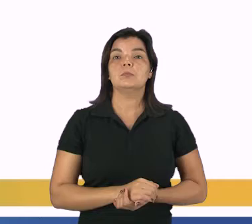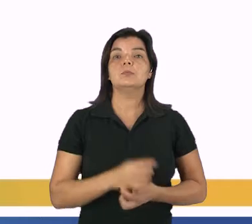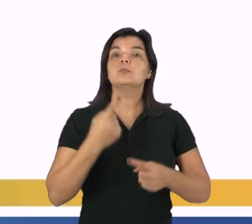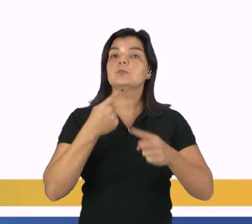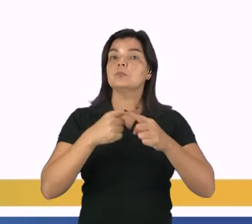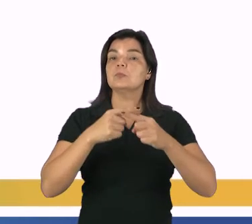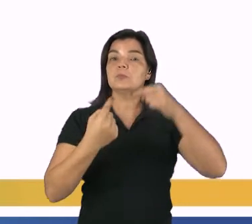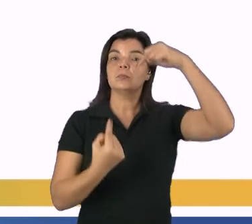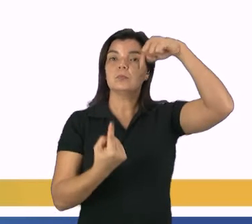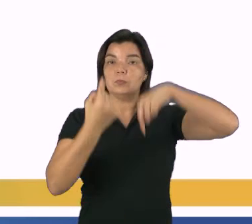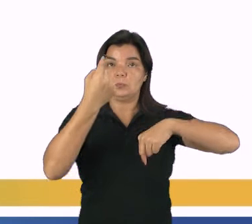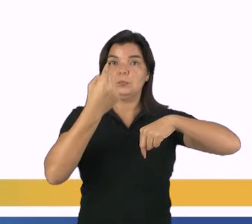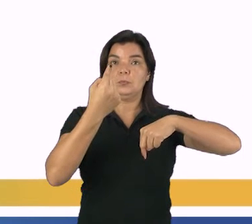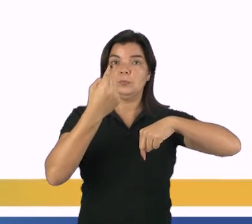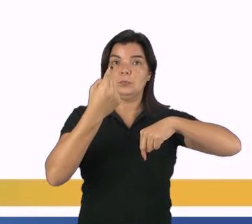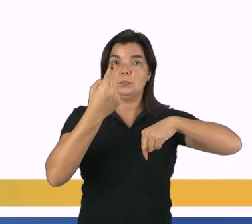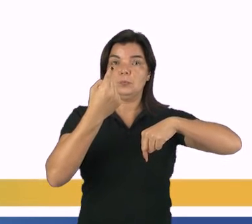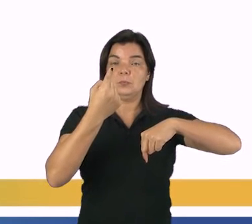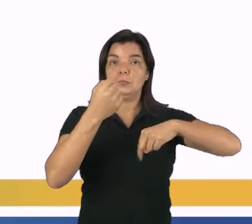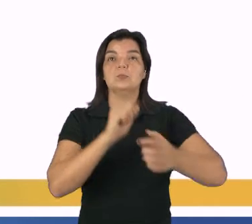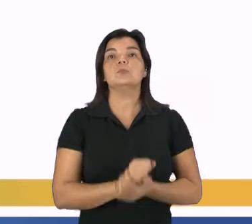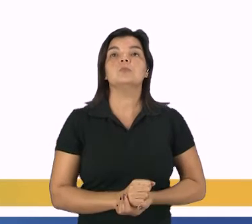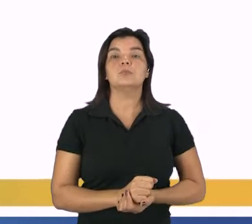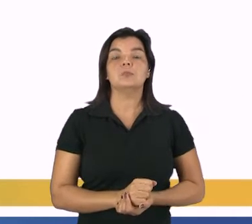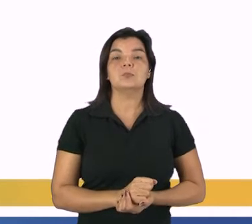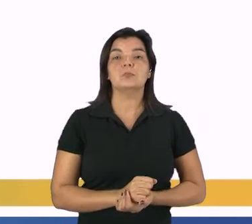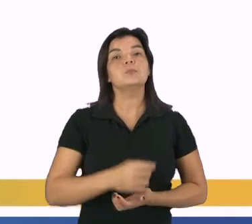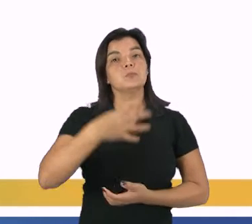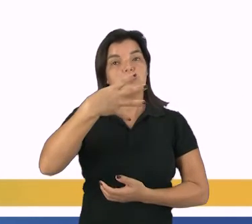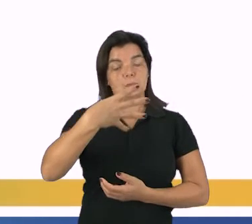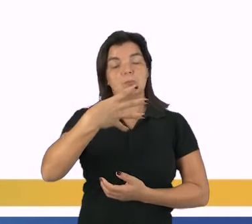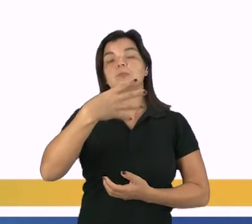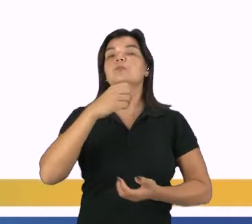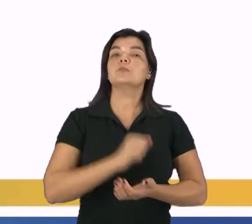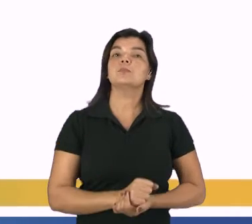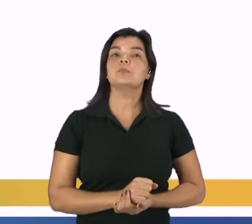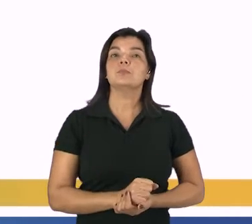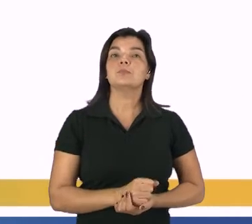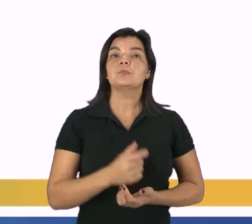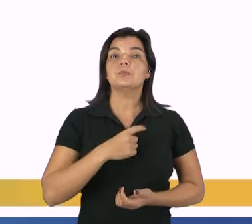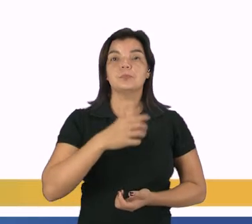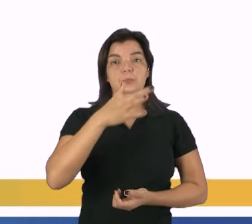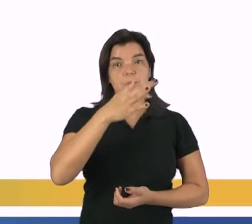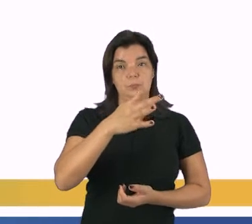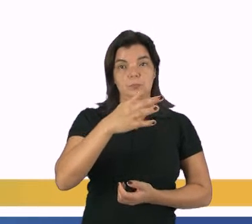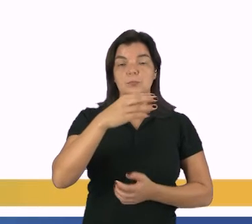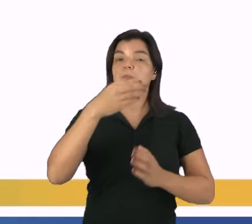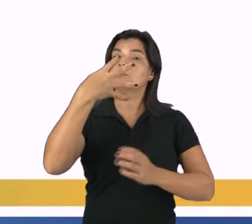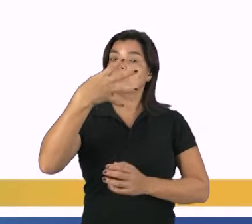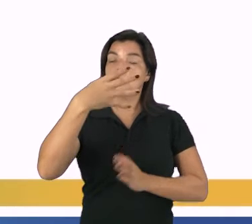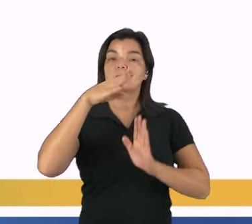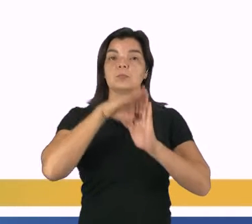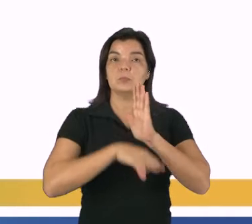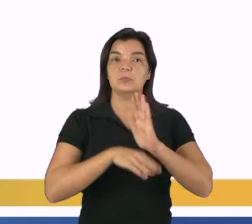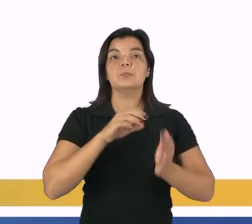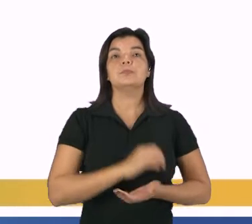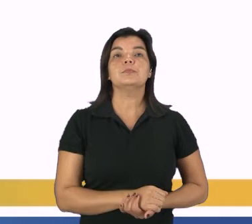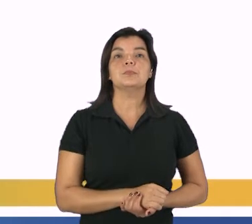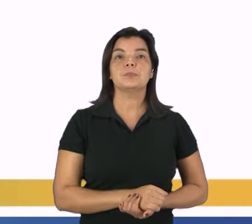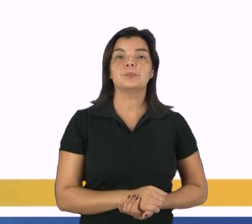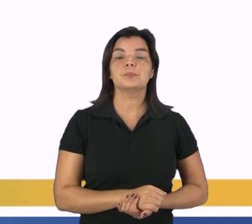cargas elétricas, essas duas cargas inicialmente elas estão a distância d, e elas passarem a se encontrar, né, a uma